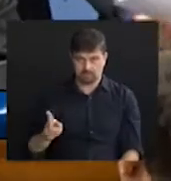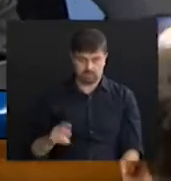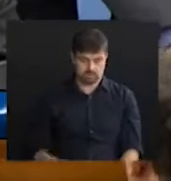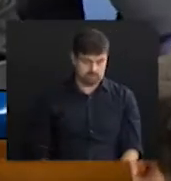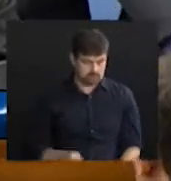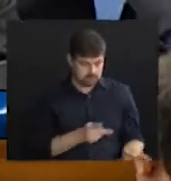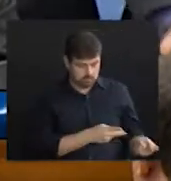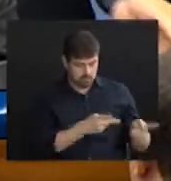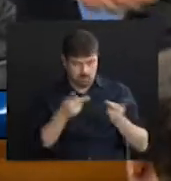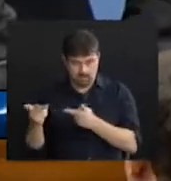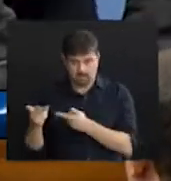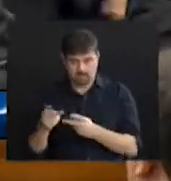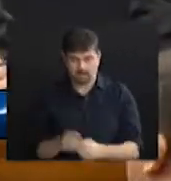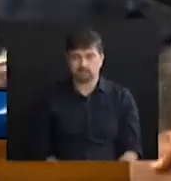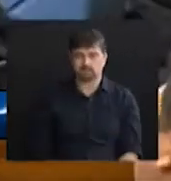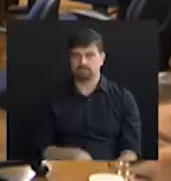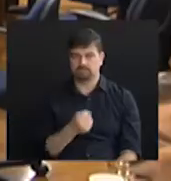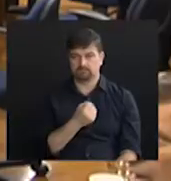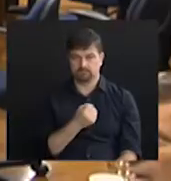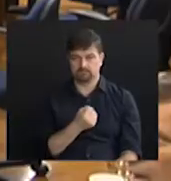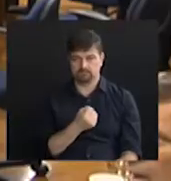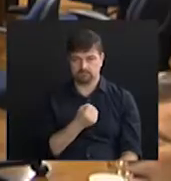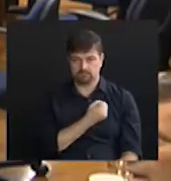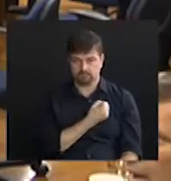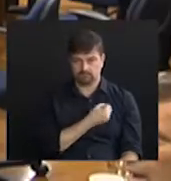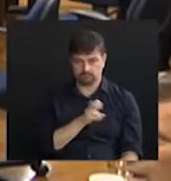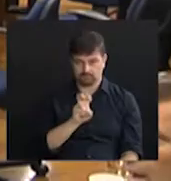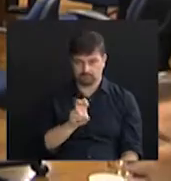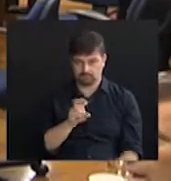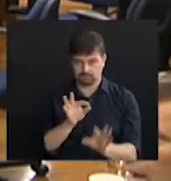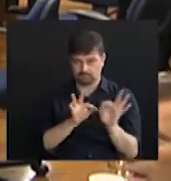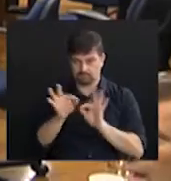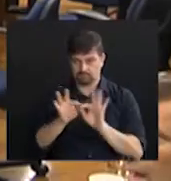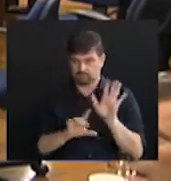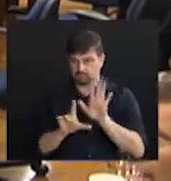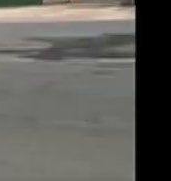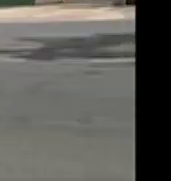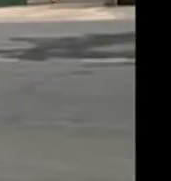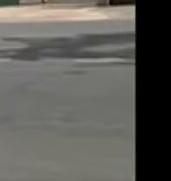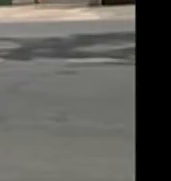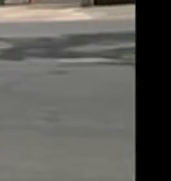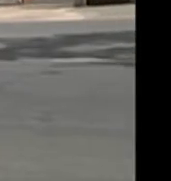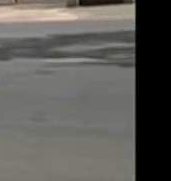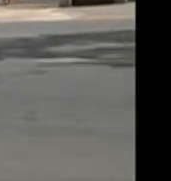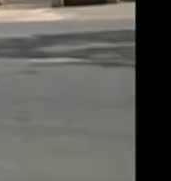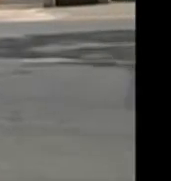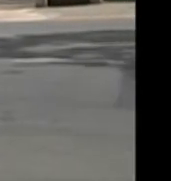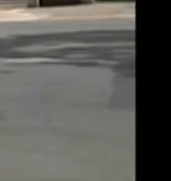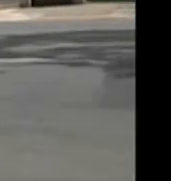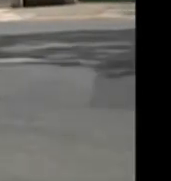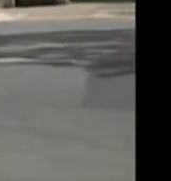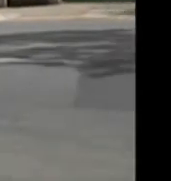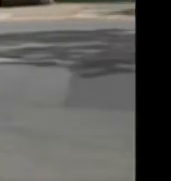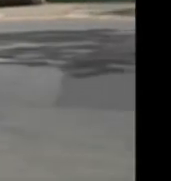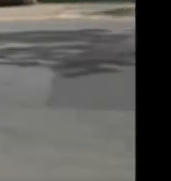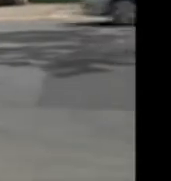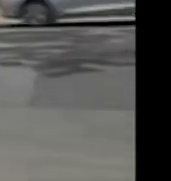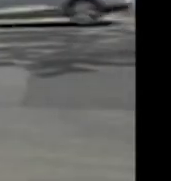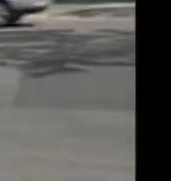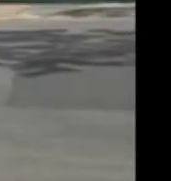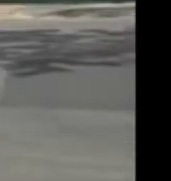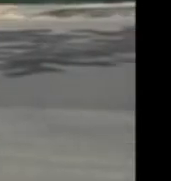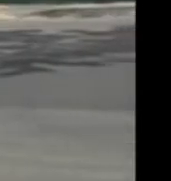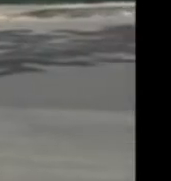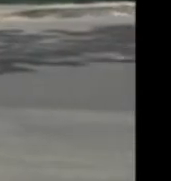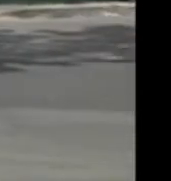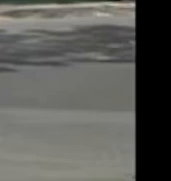análise legal sobre a possibilidade de se criar um grupo de representação dos vereadores para acompanhar de perto o processo na